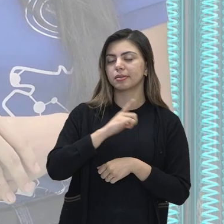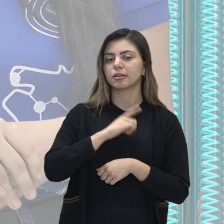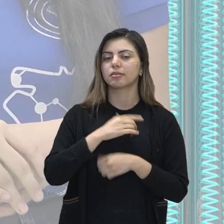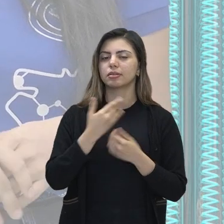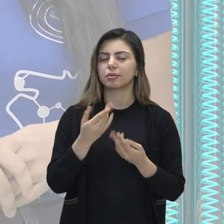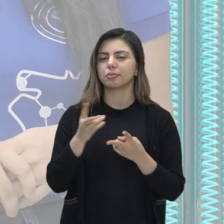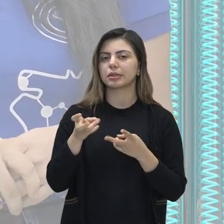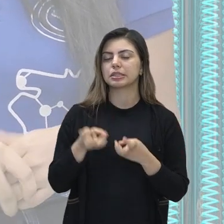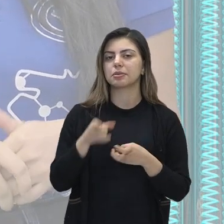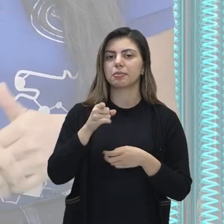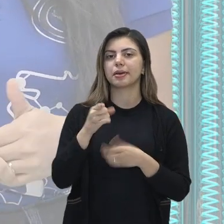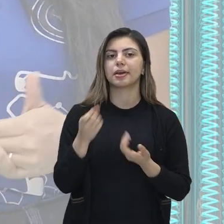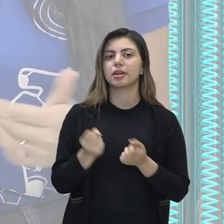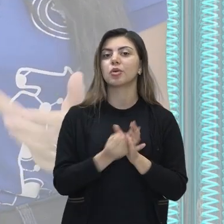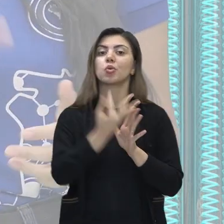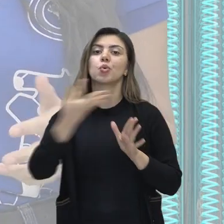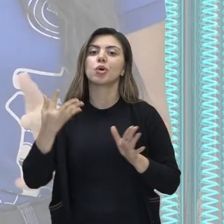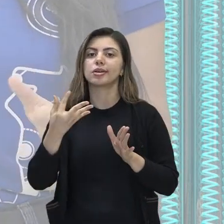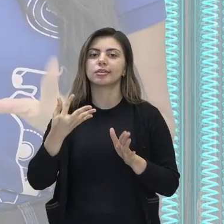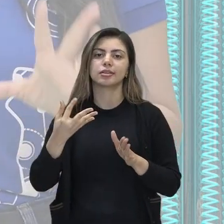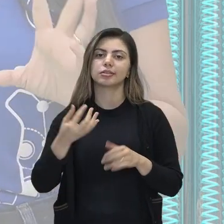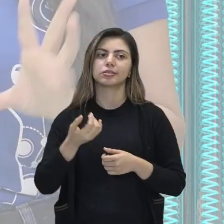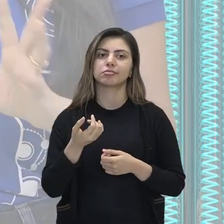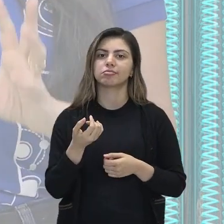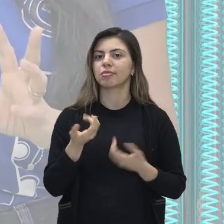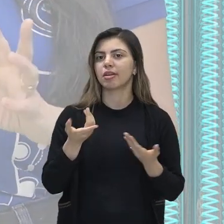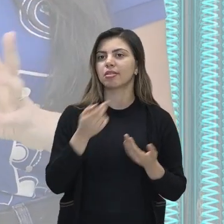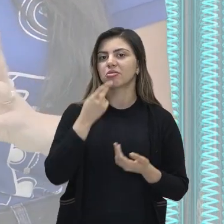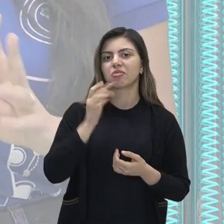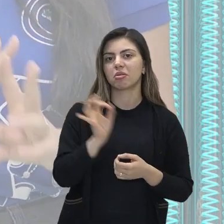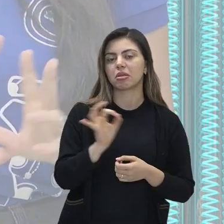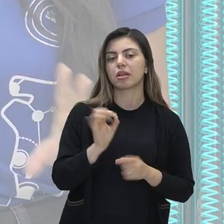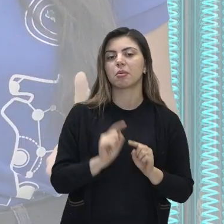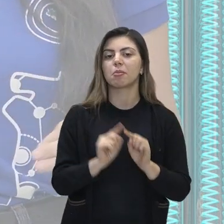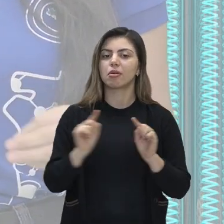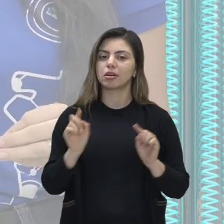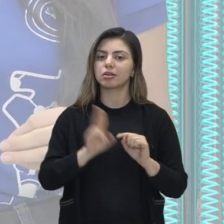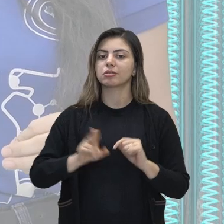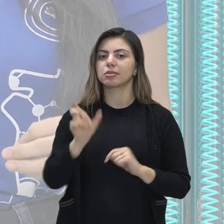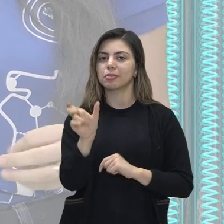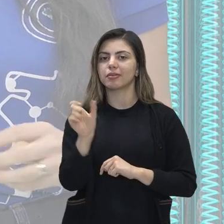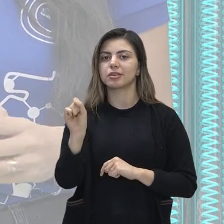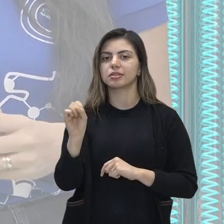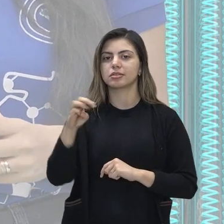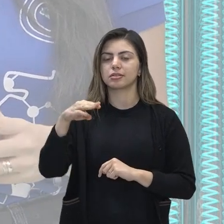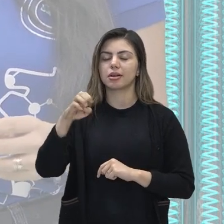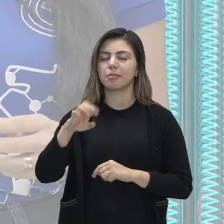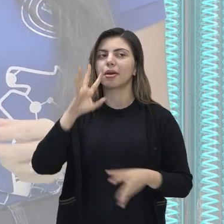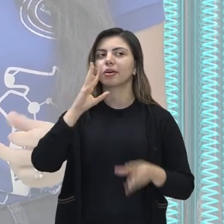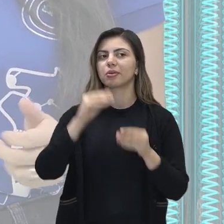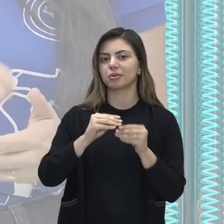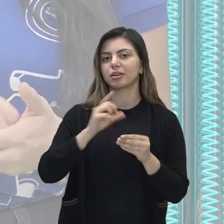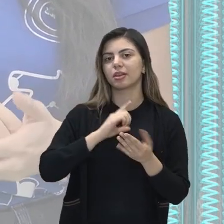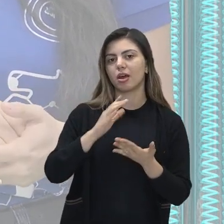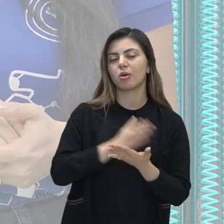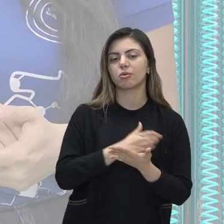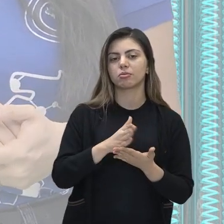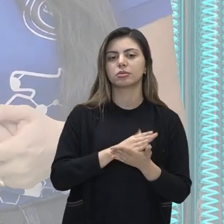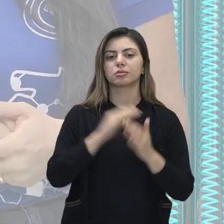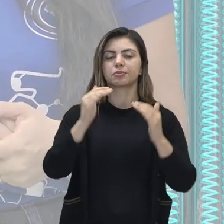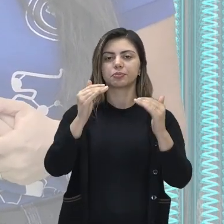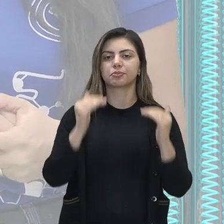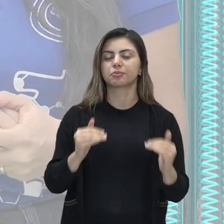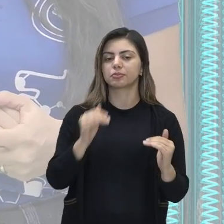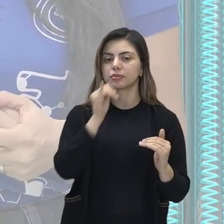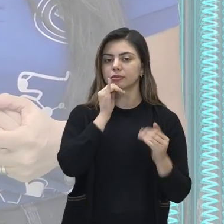a quantidade de maçãs que você tem, então usou some para dizer que são algumas, ok? O segundo exemplo,